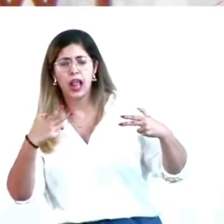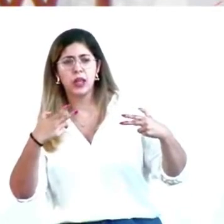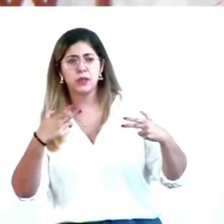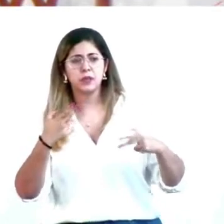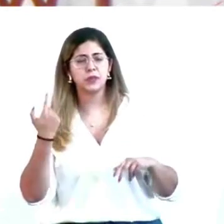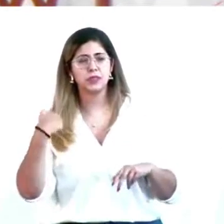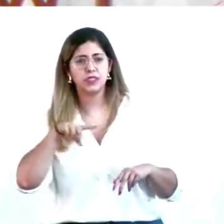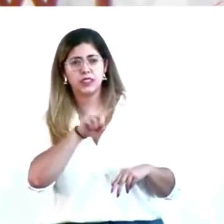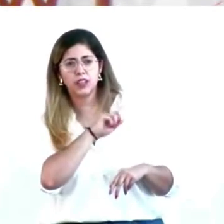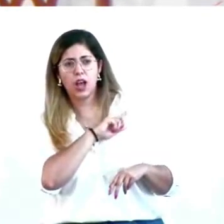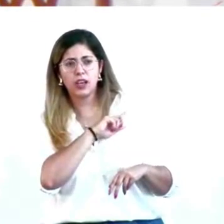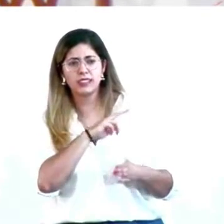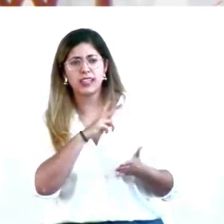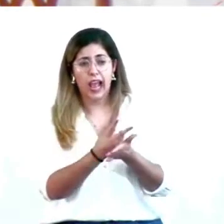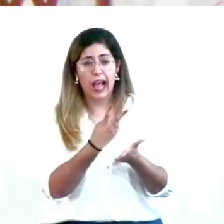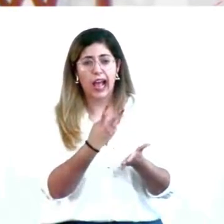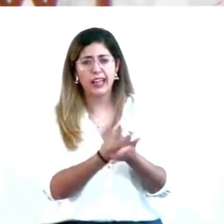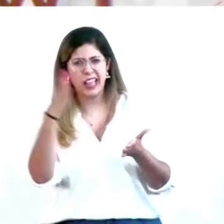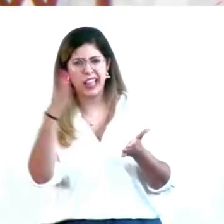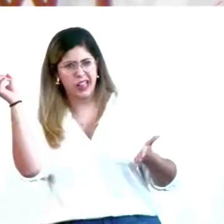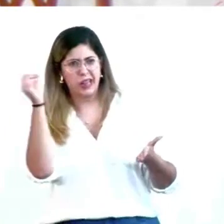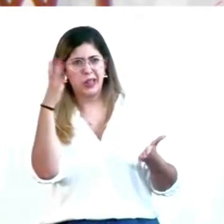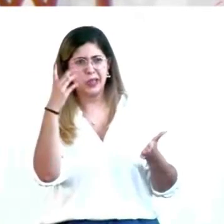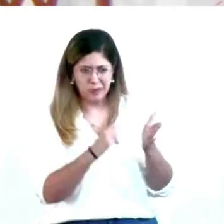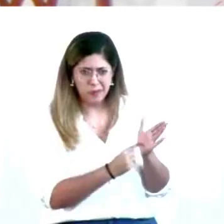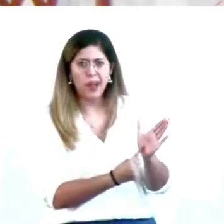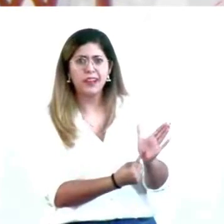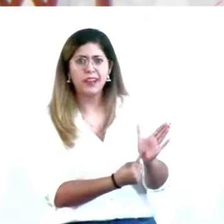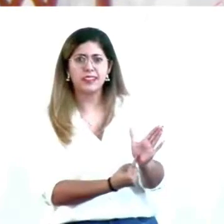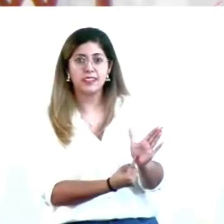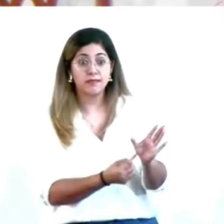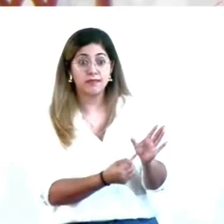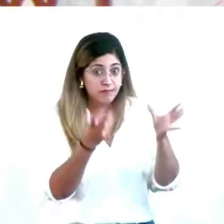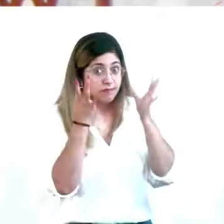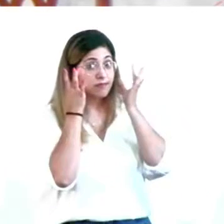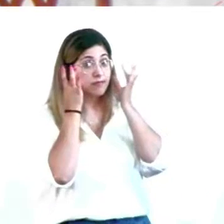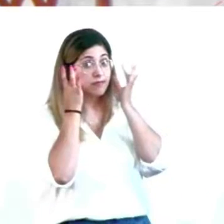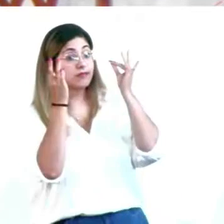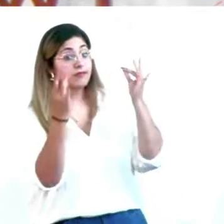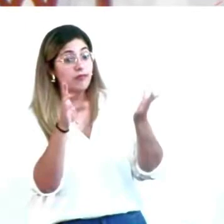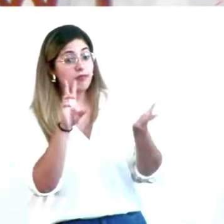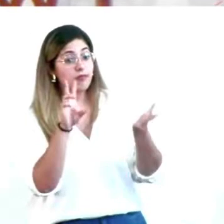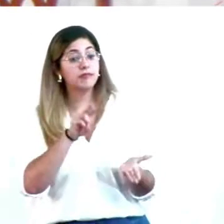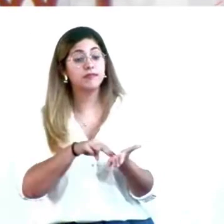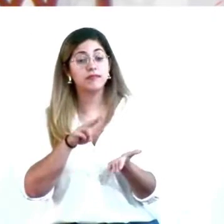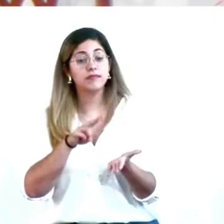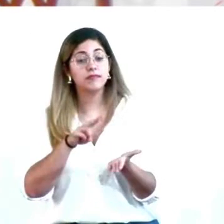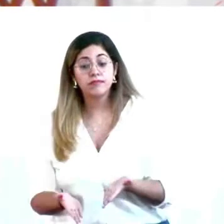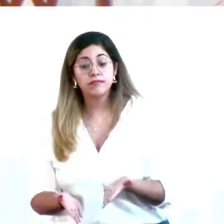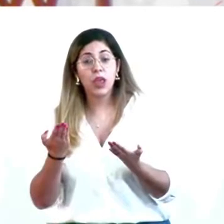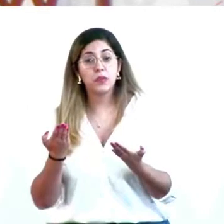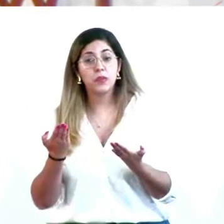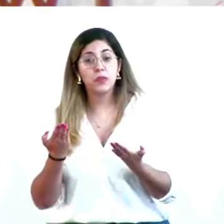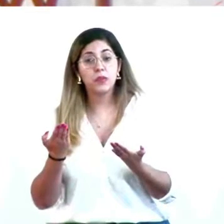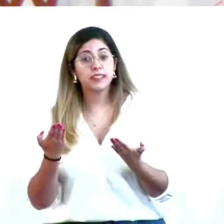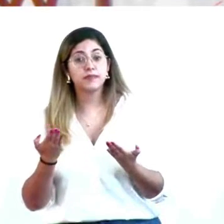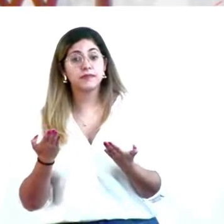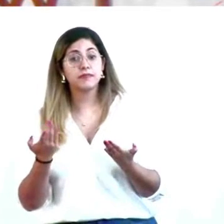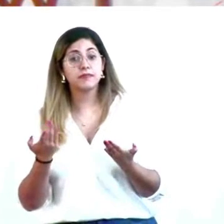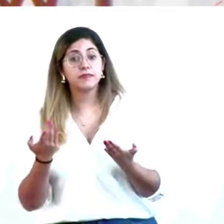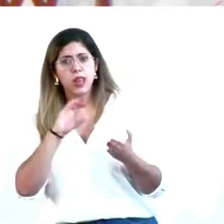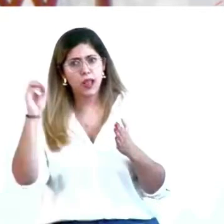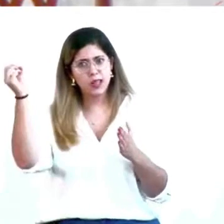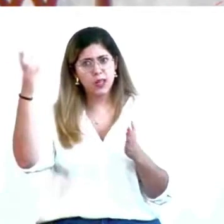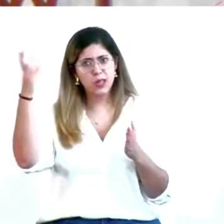Logo, ele vai dizer: desperta, ó tu que dormes, levanta de entre os mortos, e Cristo te